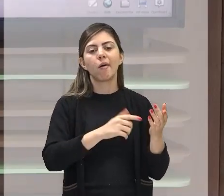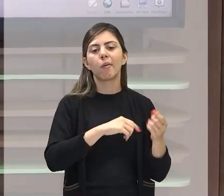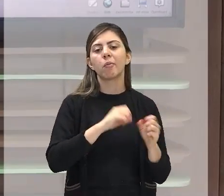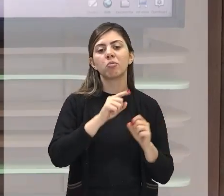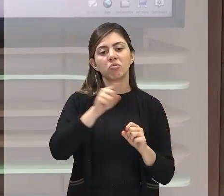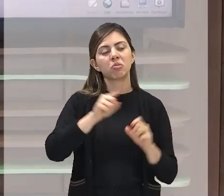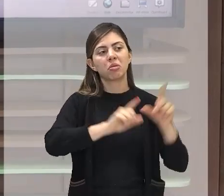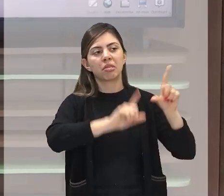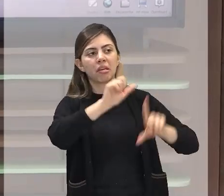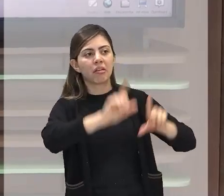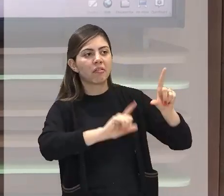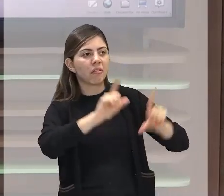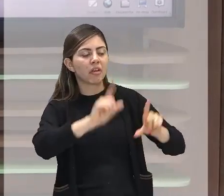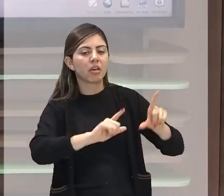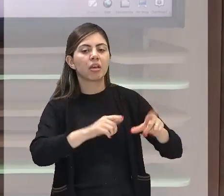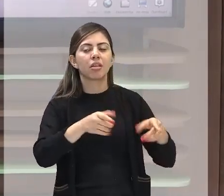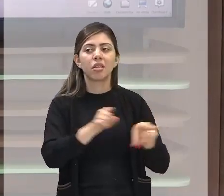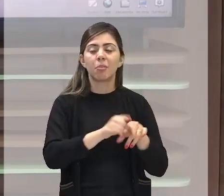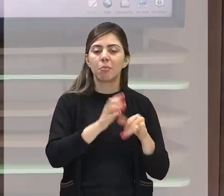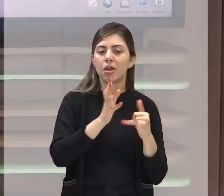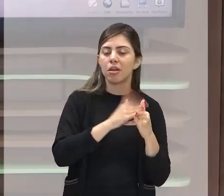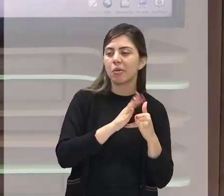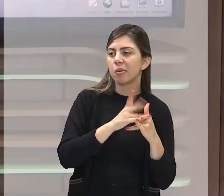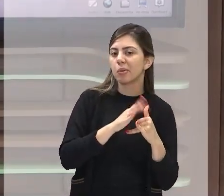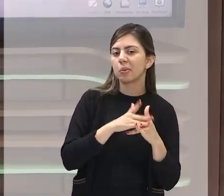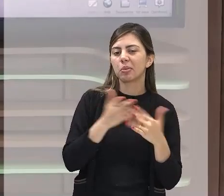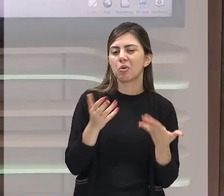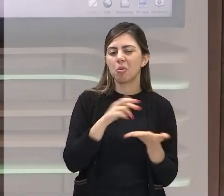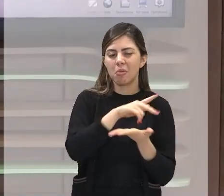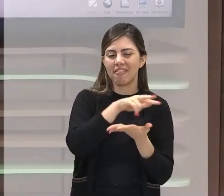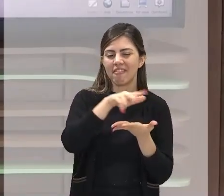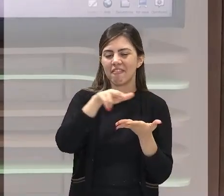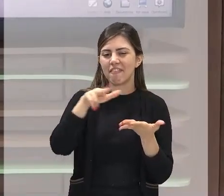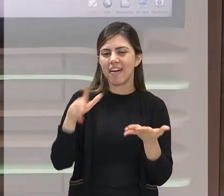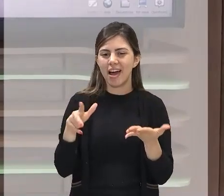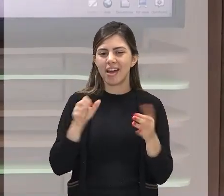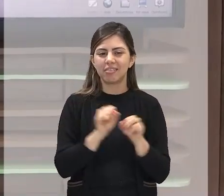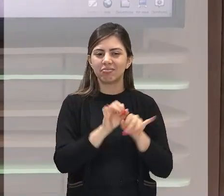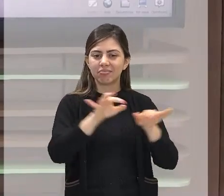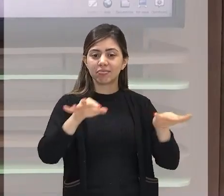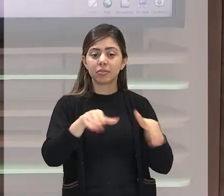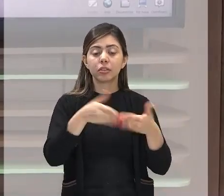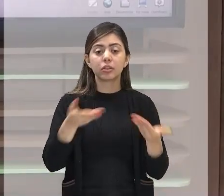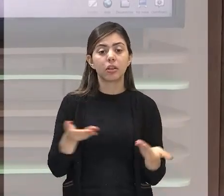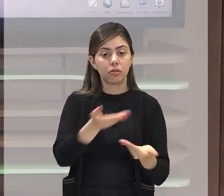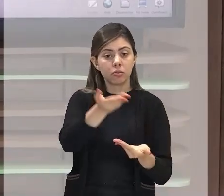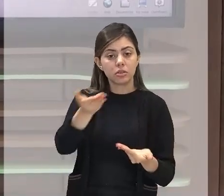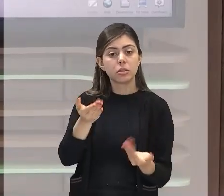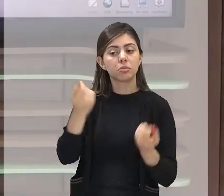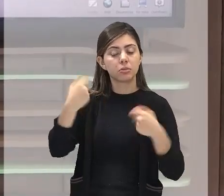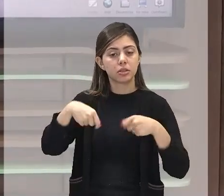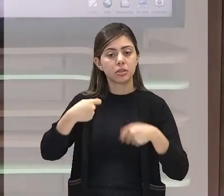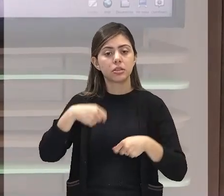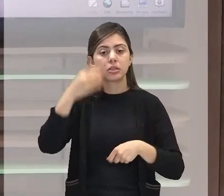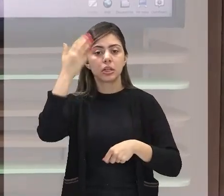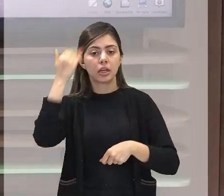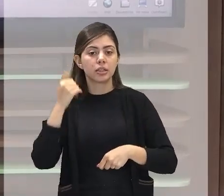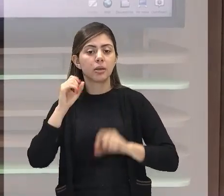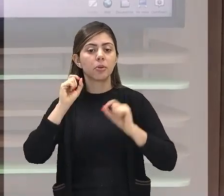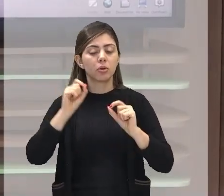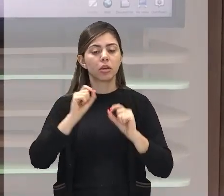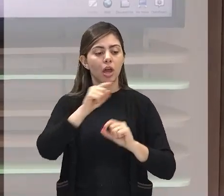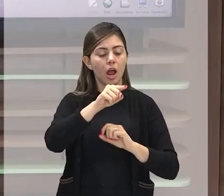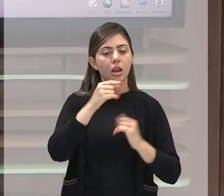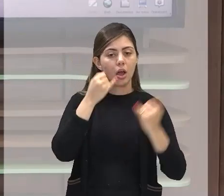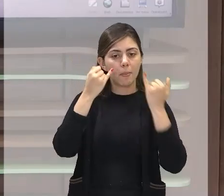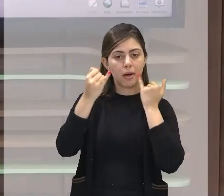na TV, no YouTube, nas diversas mídias. Você já tem que ter esse filtro, sabendo que uma